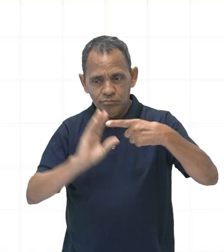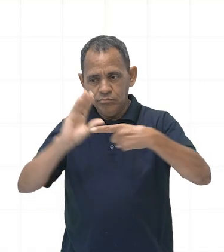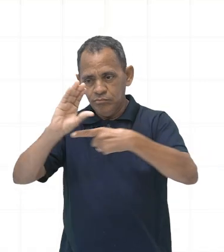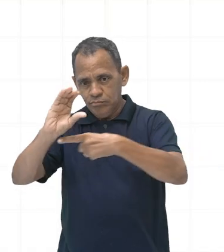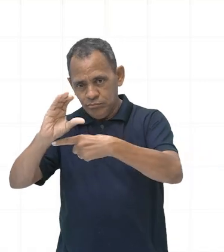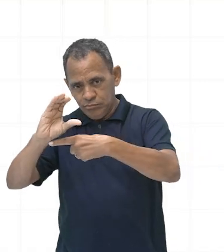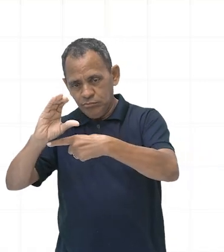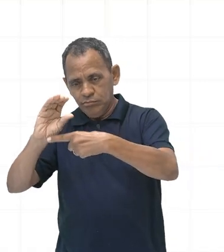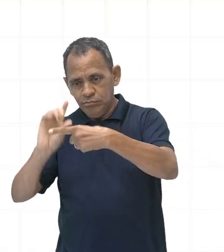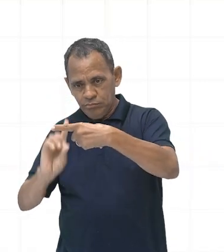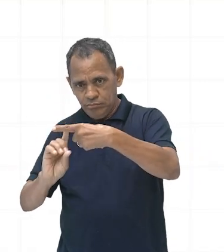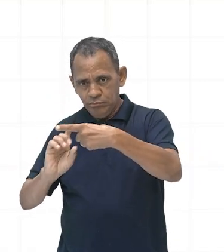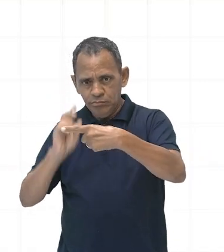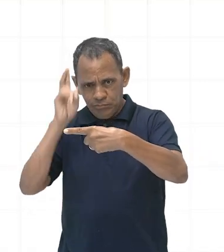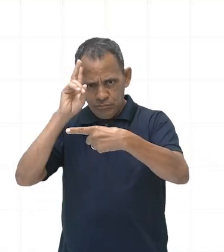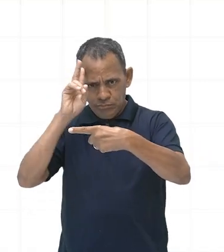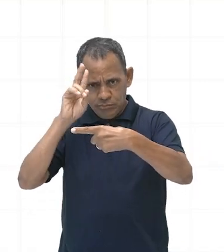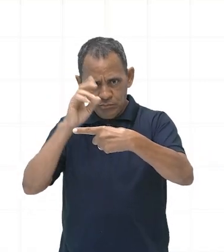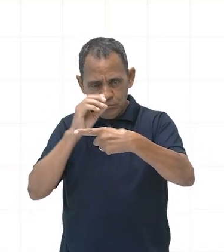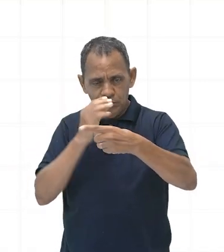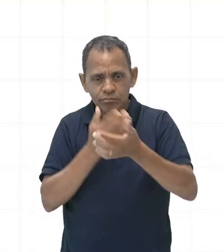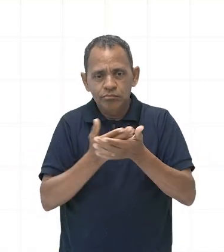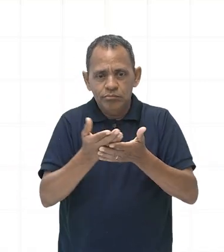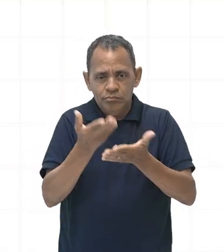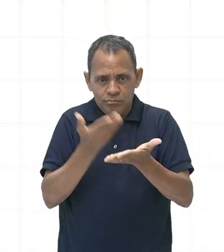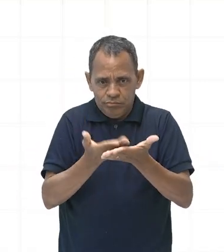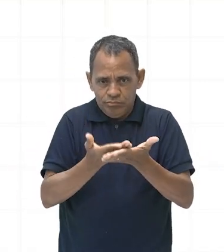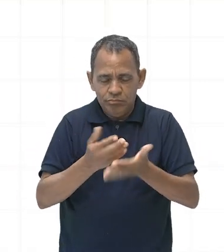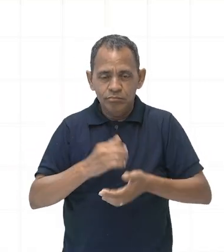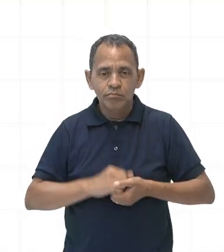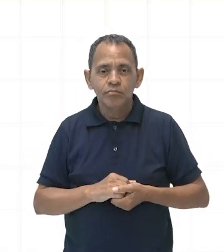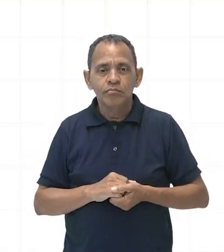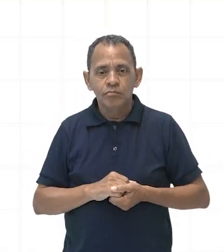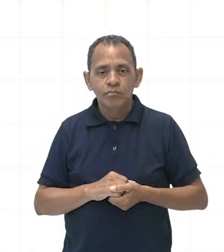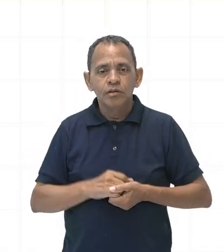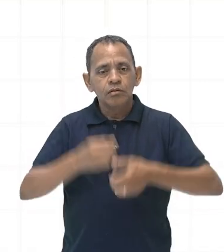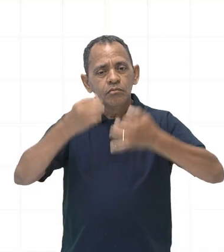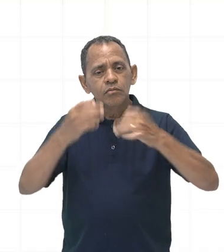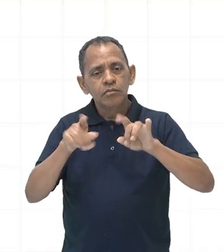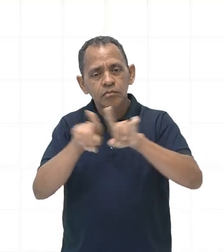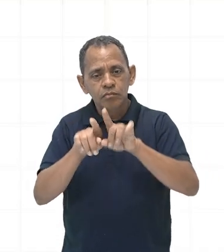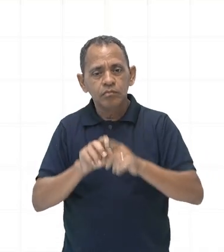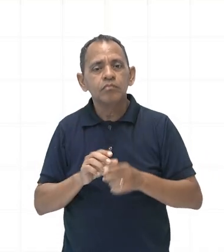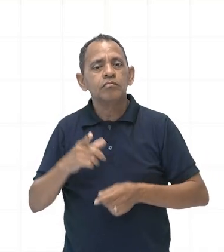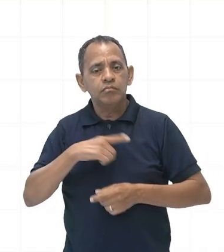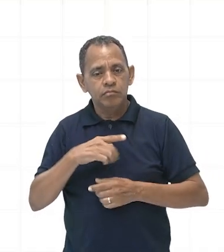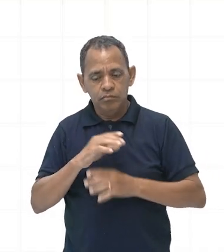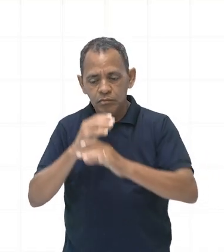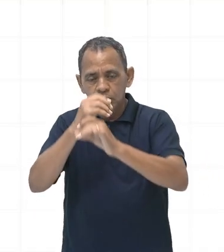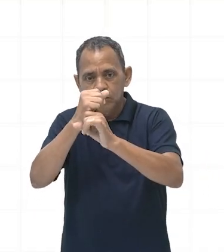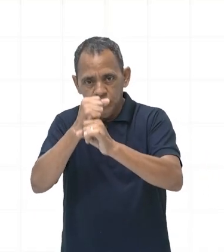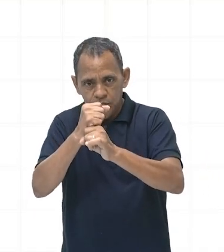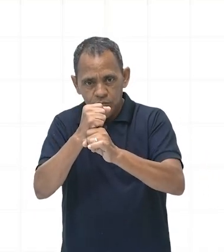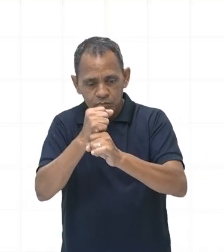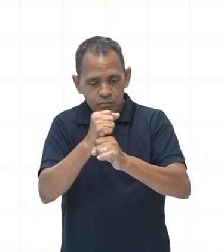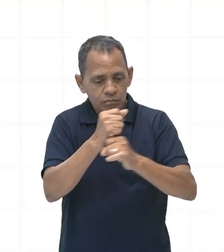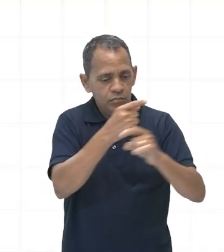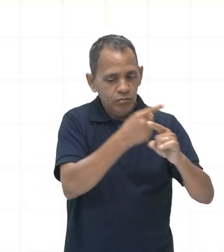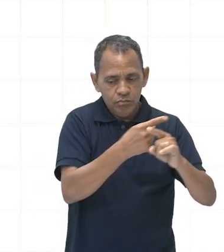início da aula. Aí eu falei que quando a gente tem essa igualdade aqui entre duas razões, a gente pode multiplicar assim, né? Aí